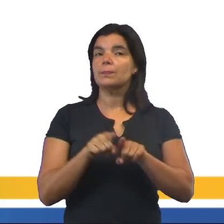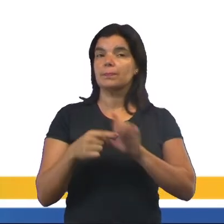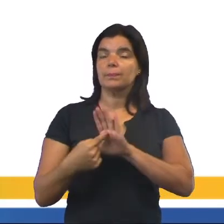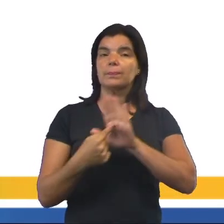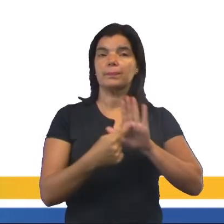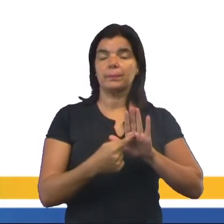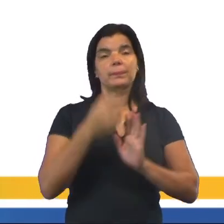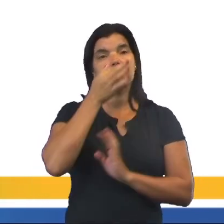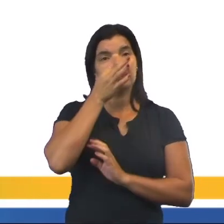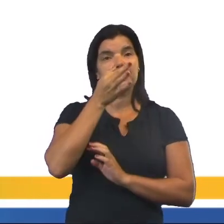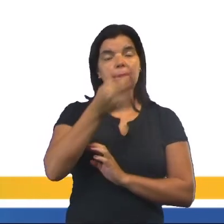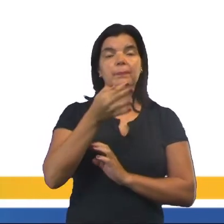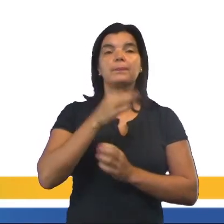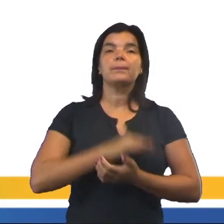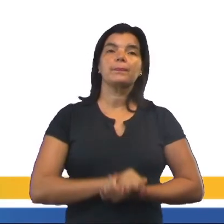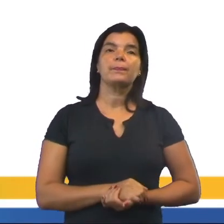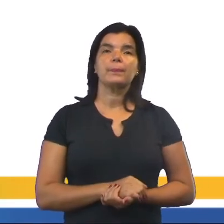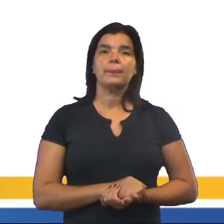para futuro.